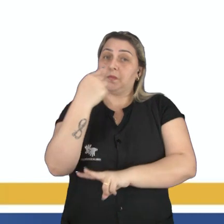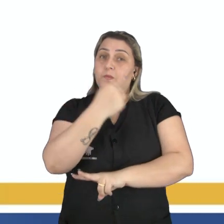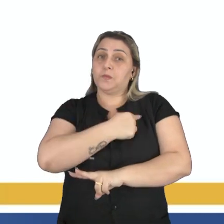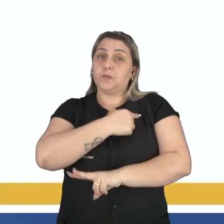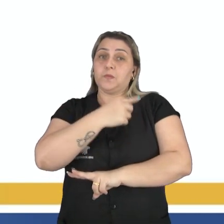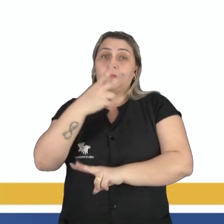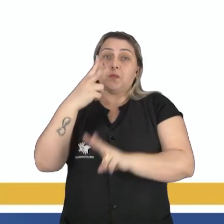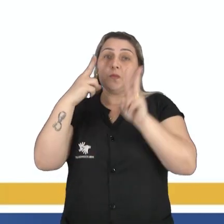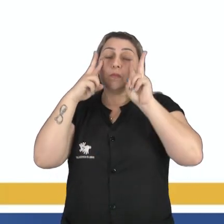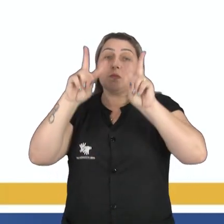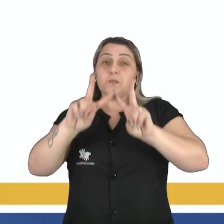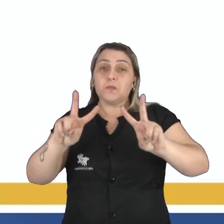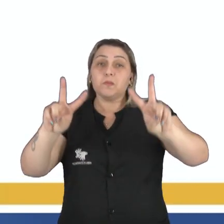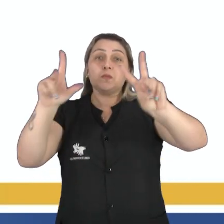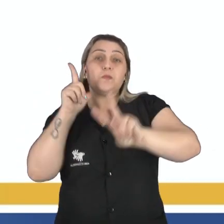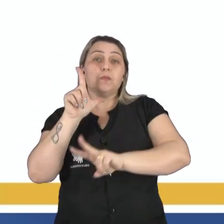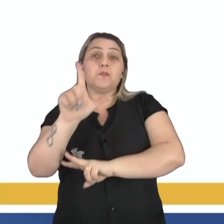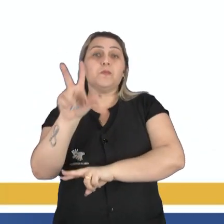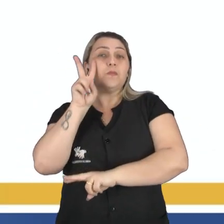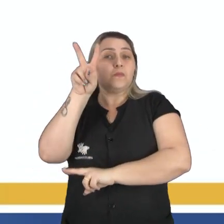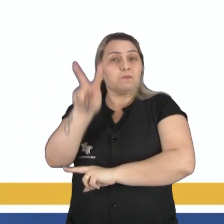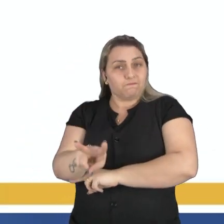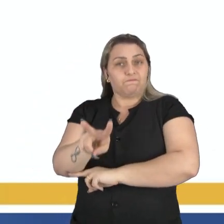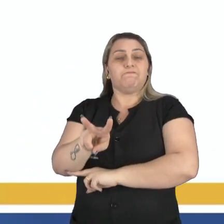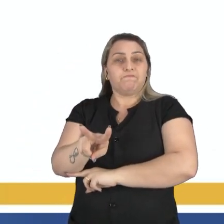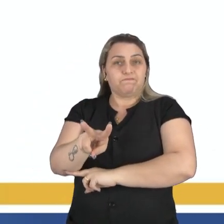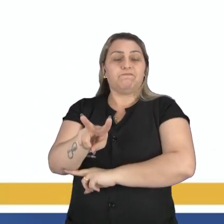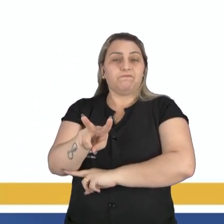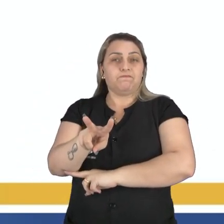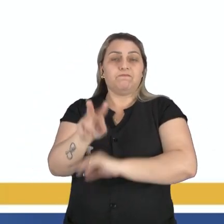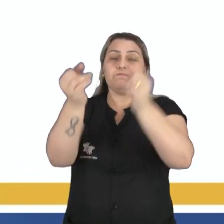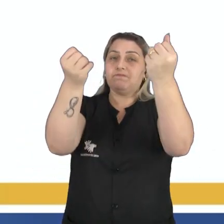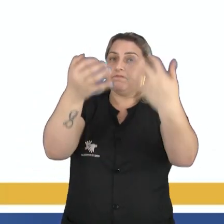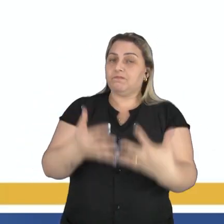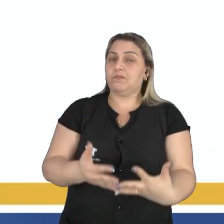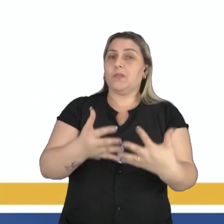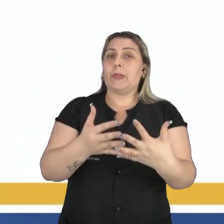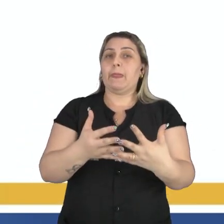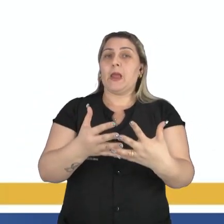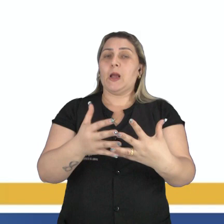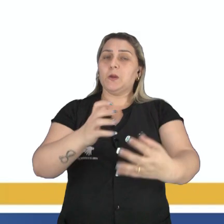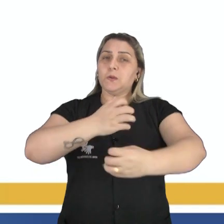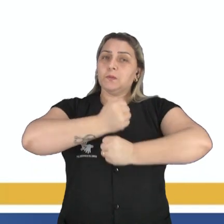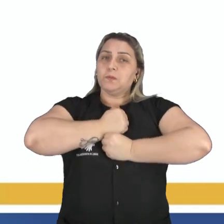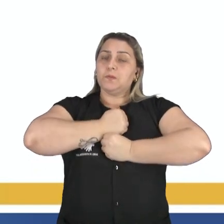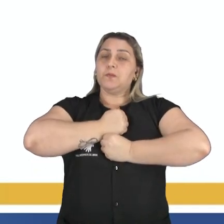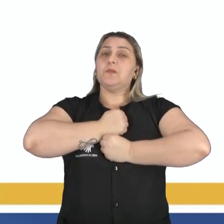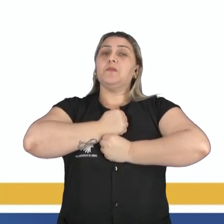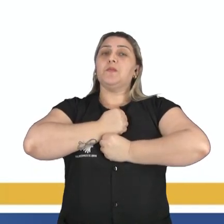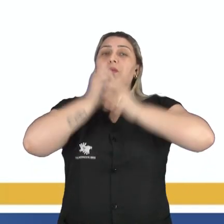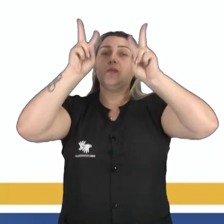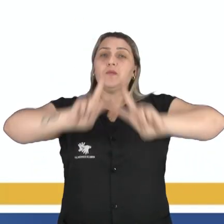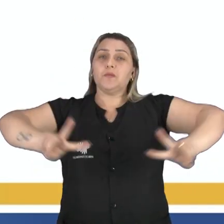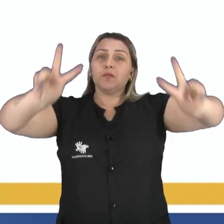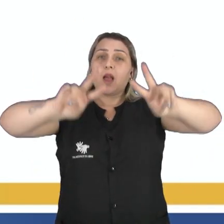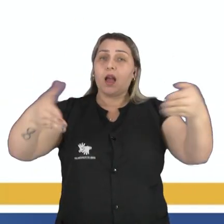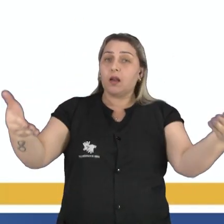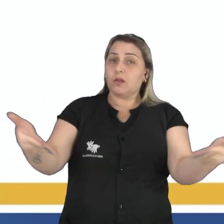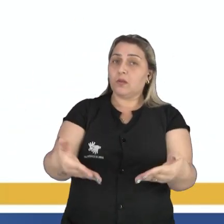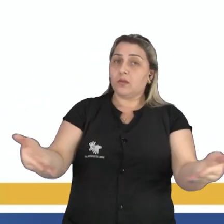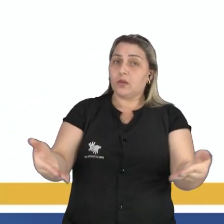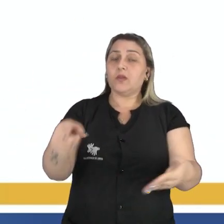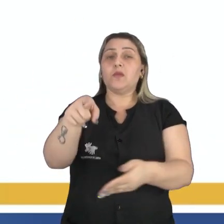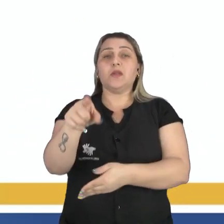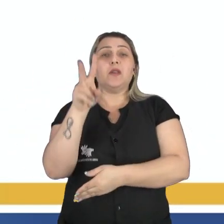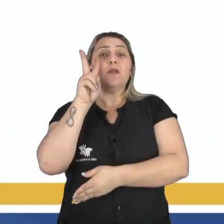nossa visão alcança. Esta pode ser definida como o domínio do visível. Então, agorinha,